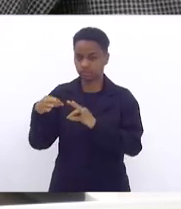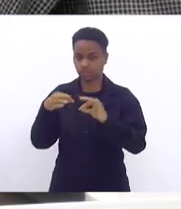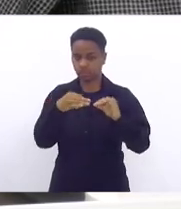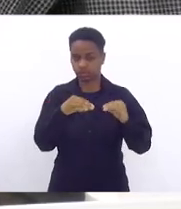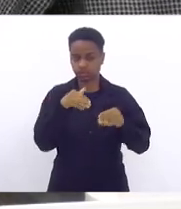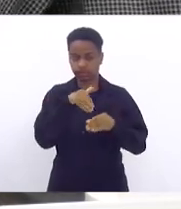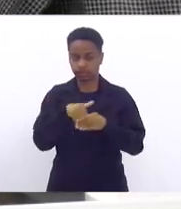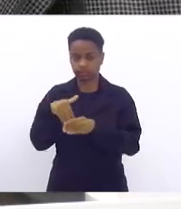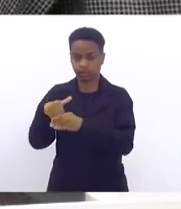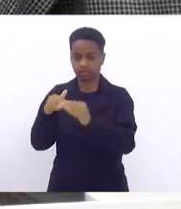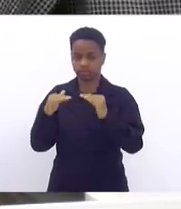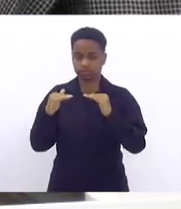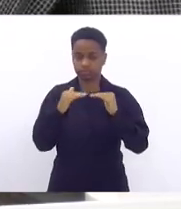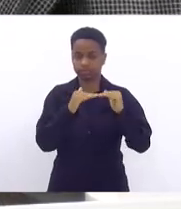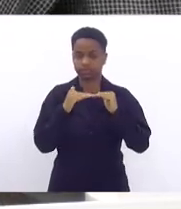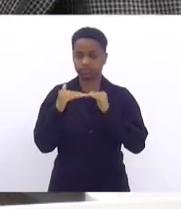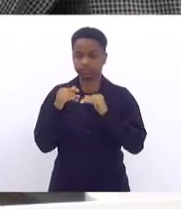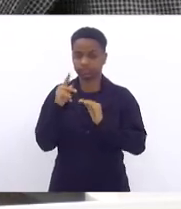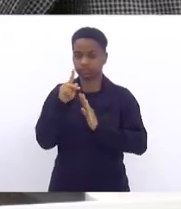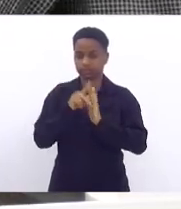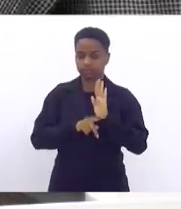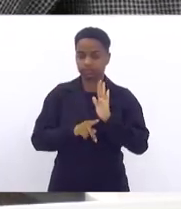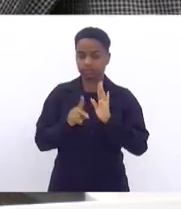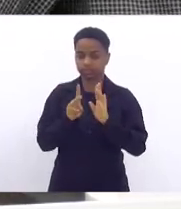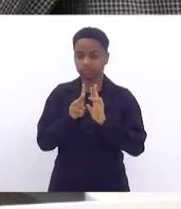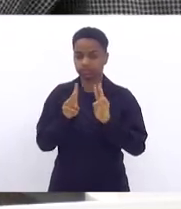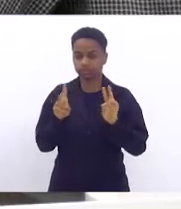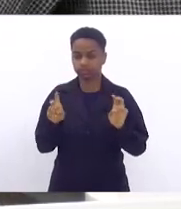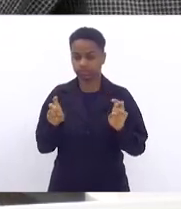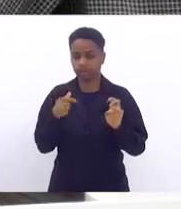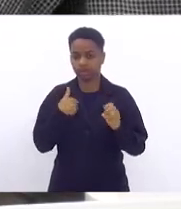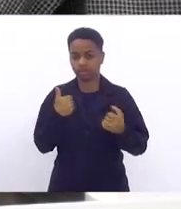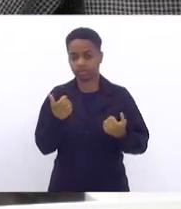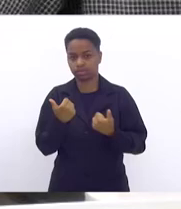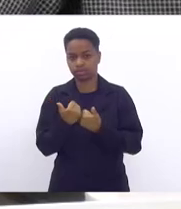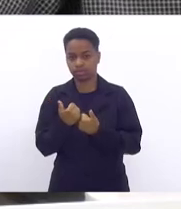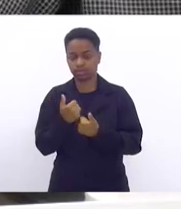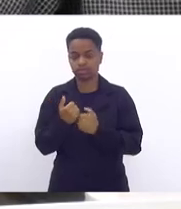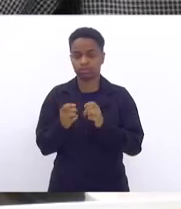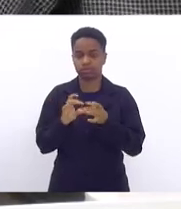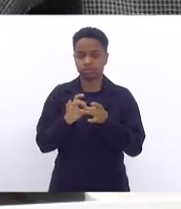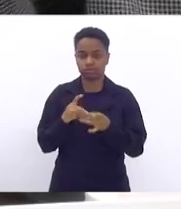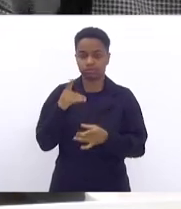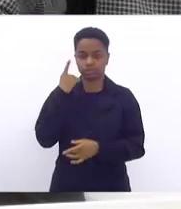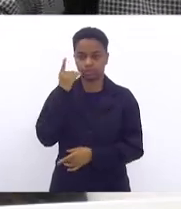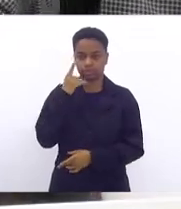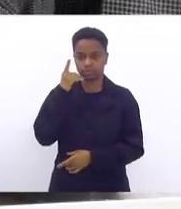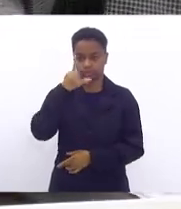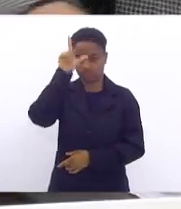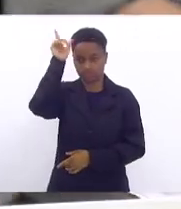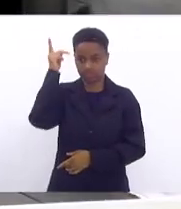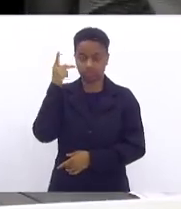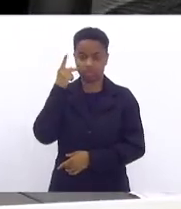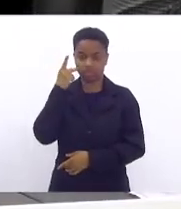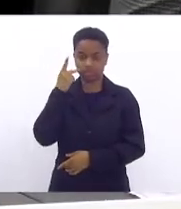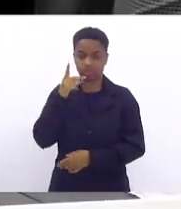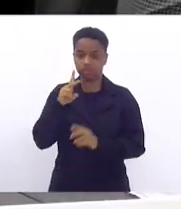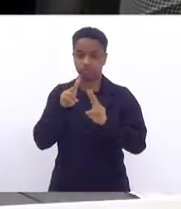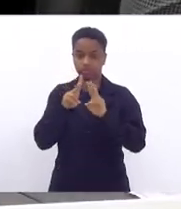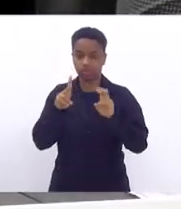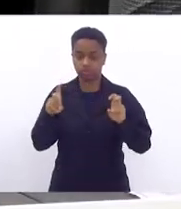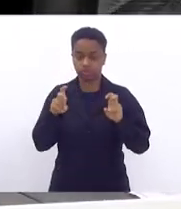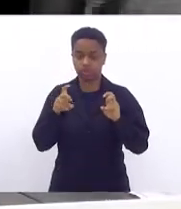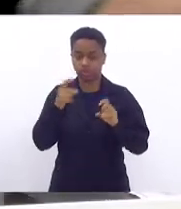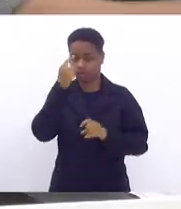que é aquele projeto sobre... Eu sou coautor com o deputado Luiz Paulo. Reconhecimento facial. Reconhecimento fotográfico.